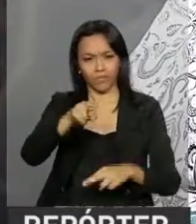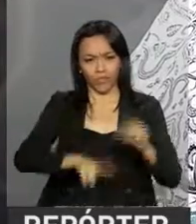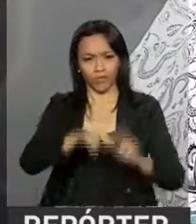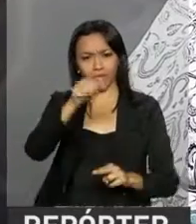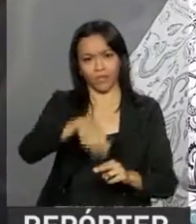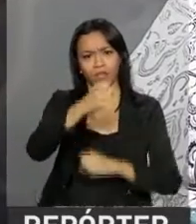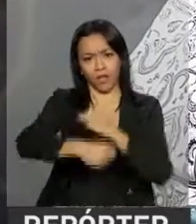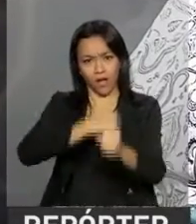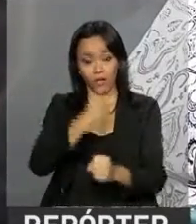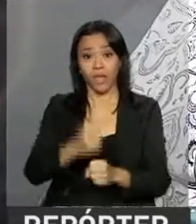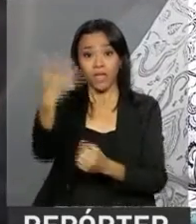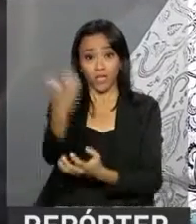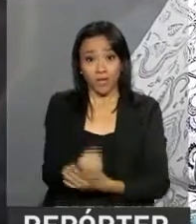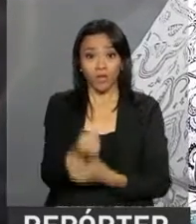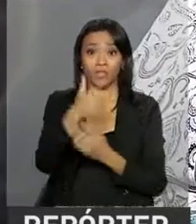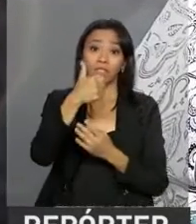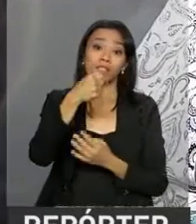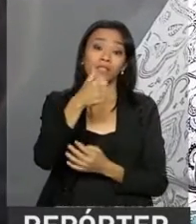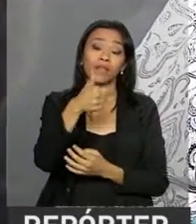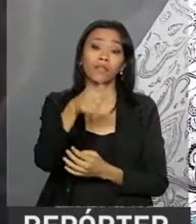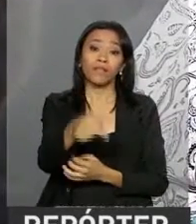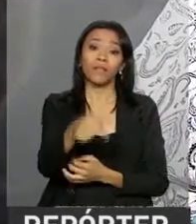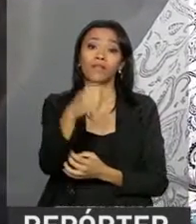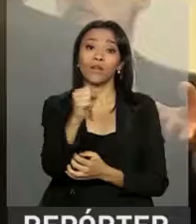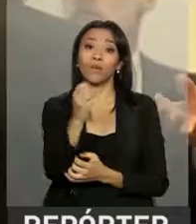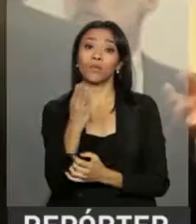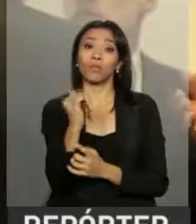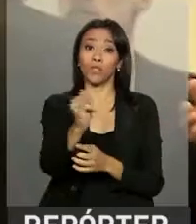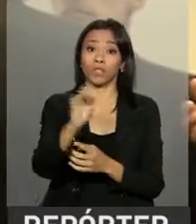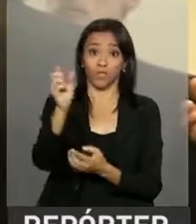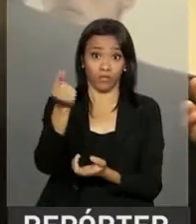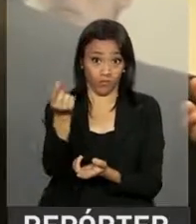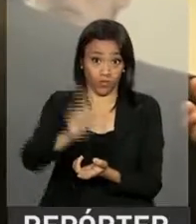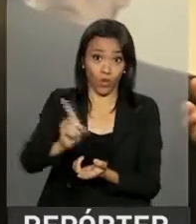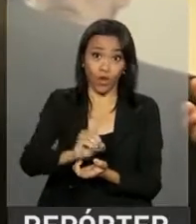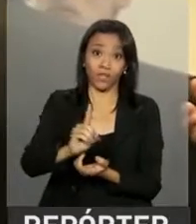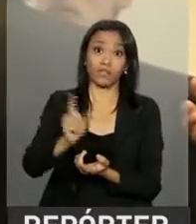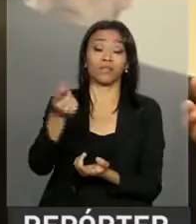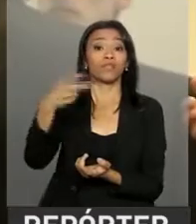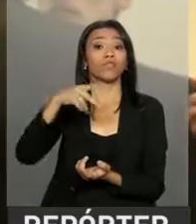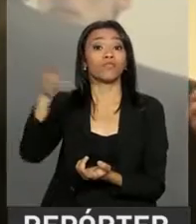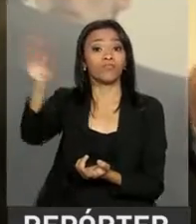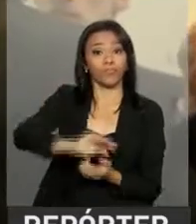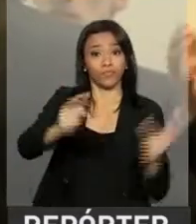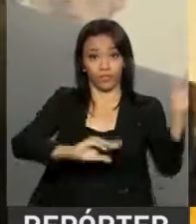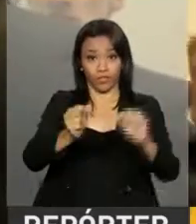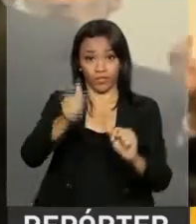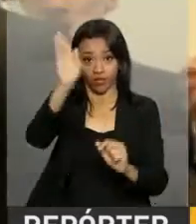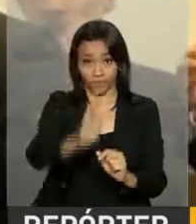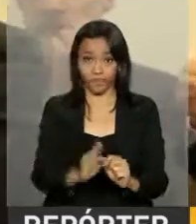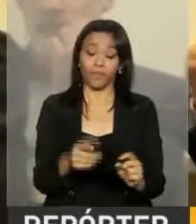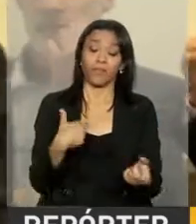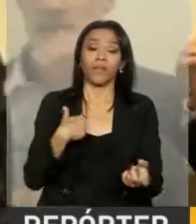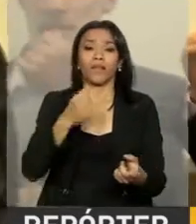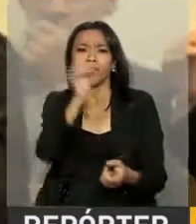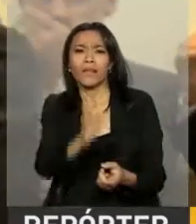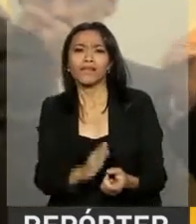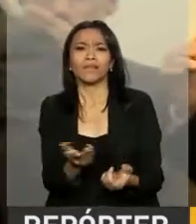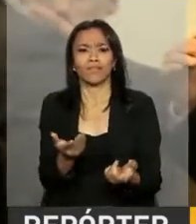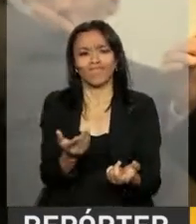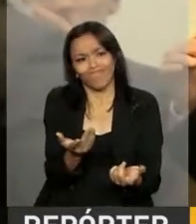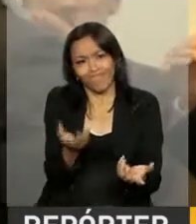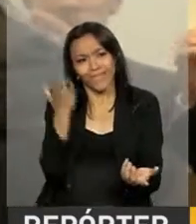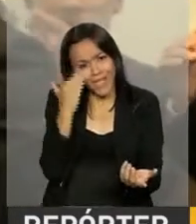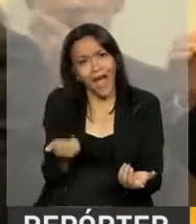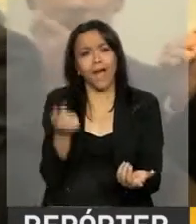78 bilhões de dólares do exterior o brasil continua sendo o brasil embora suas dificuldades conjunturais investidores